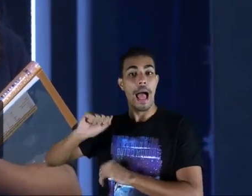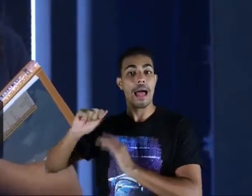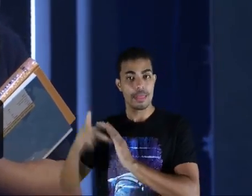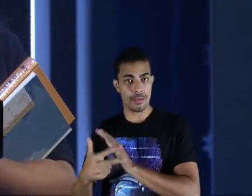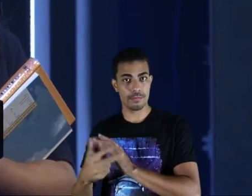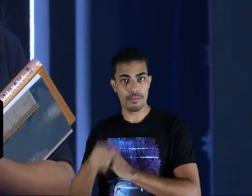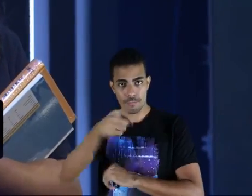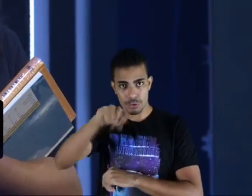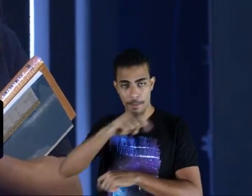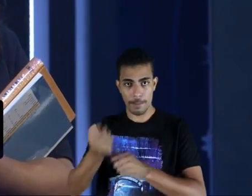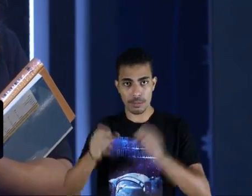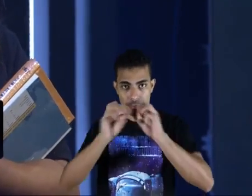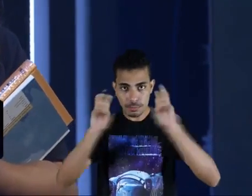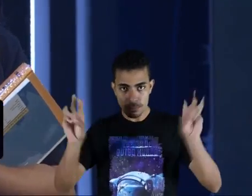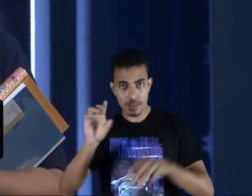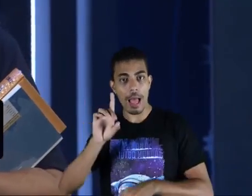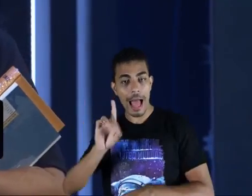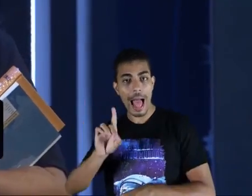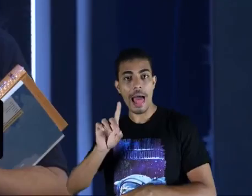site,